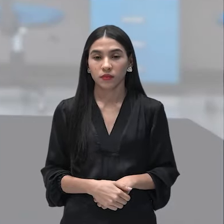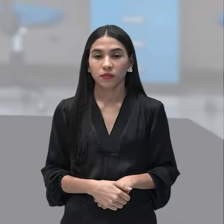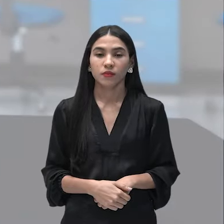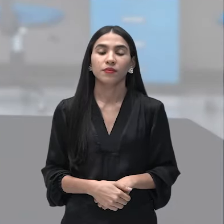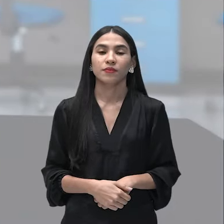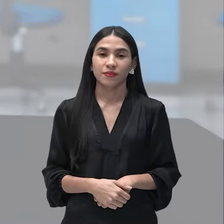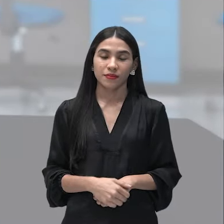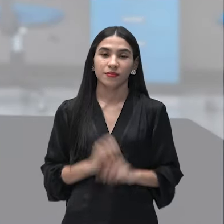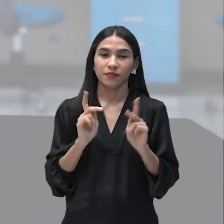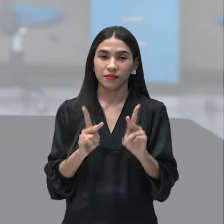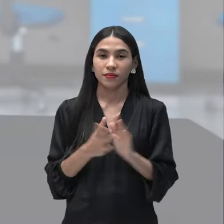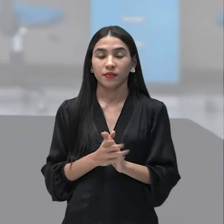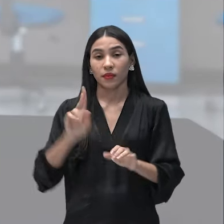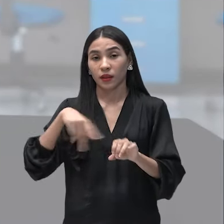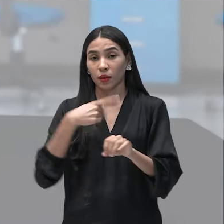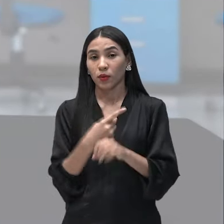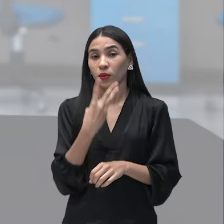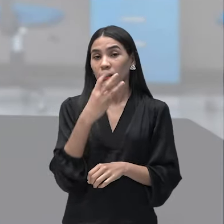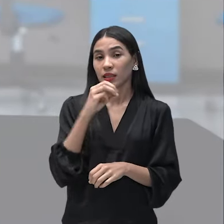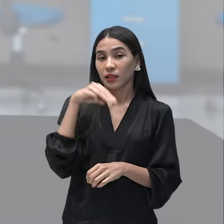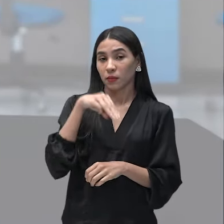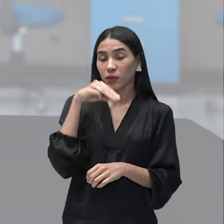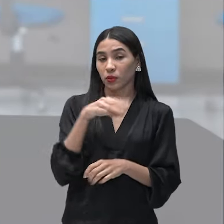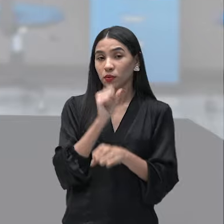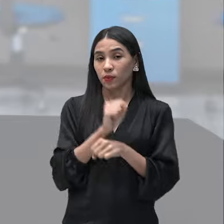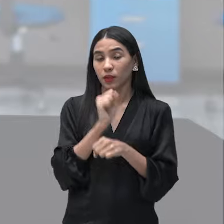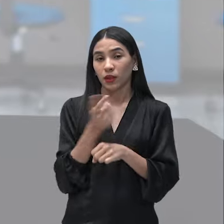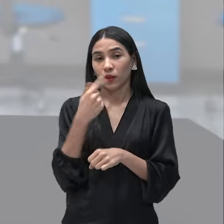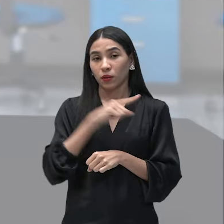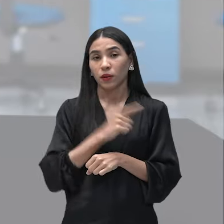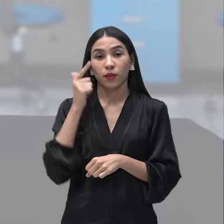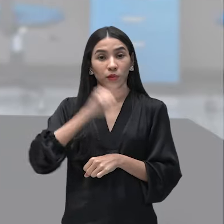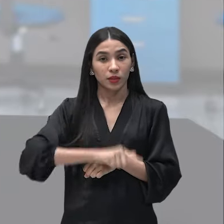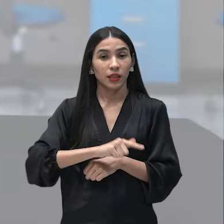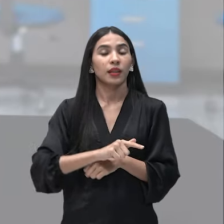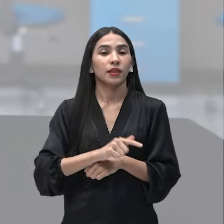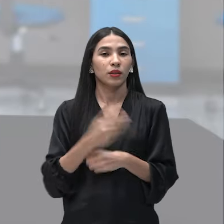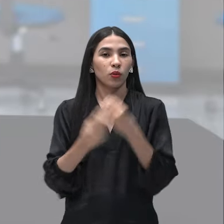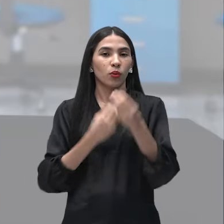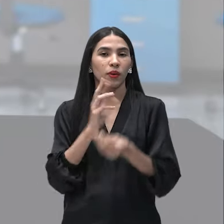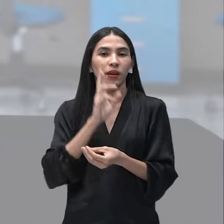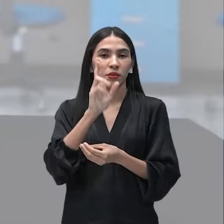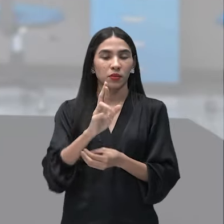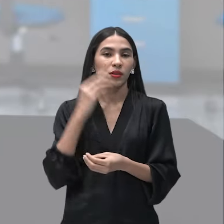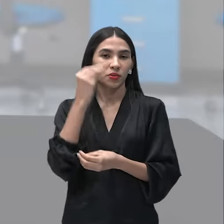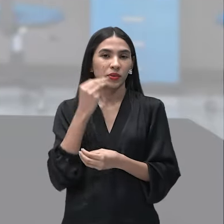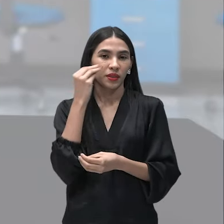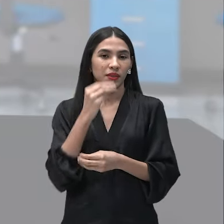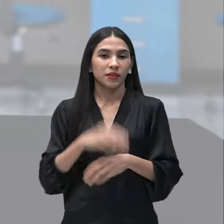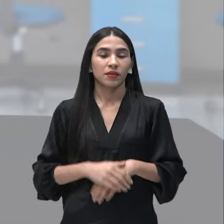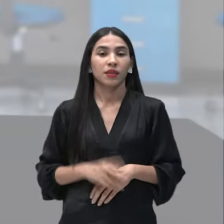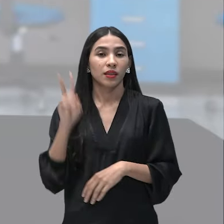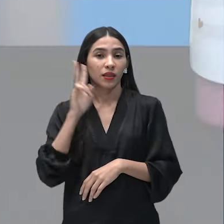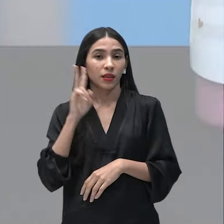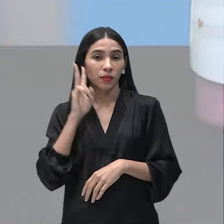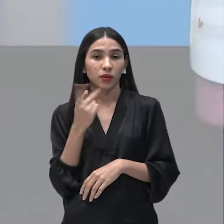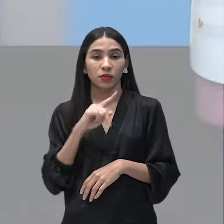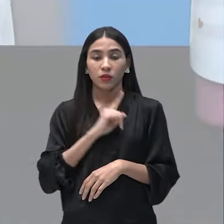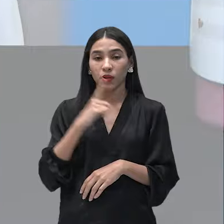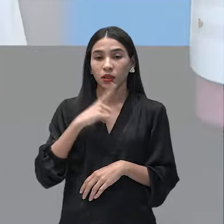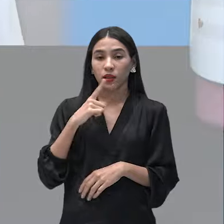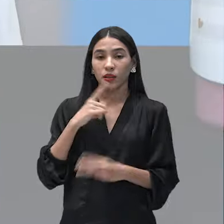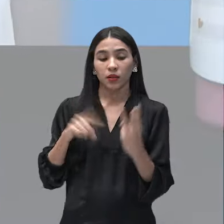Muito bem, então, depois de 30 minutos, a gente já consegue observar um resultado do nosso experimento. Lembrando que nós temos